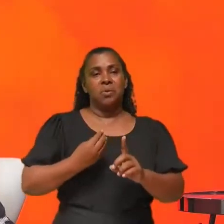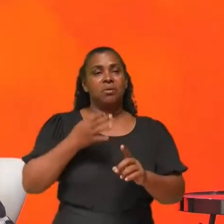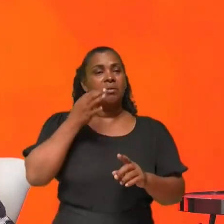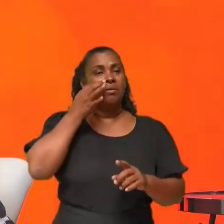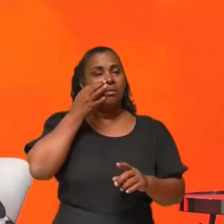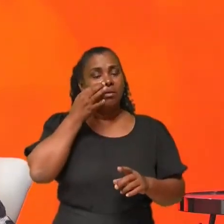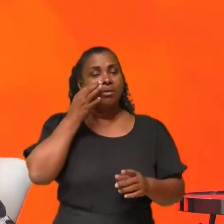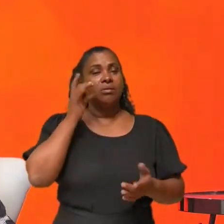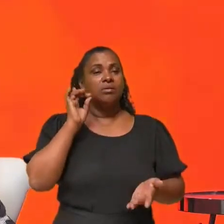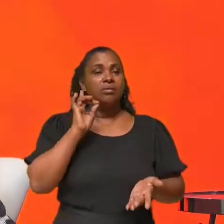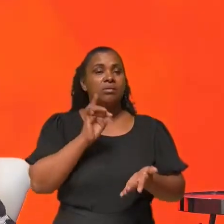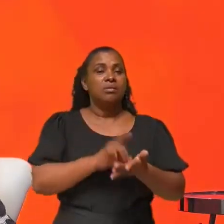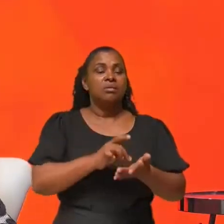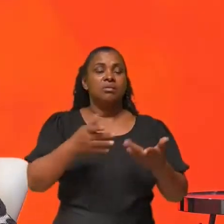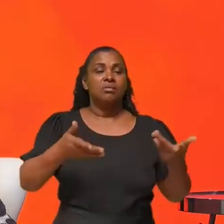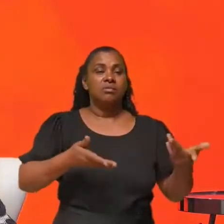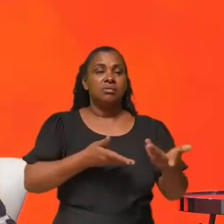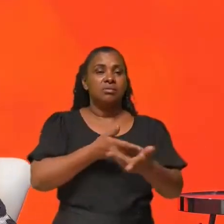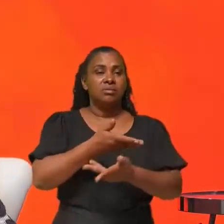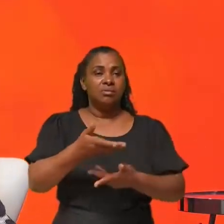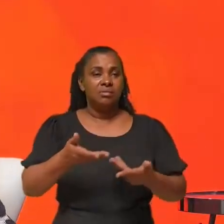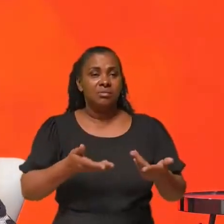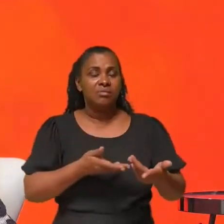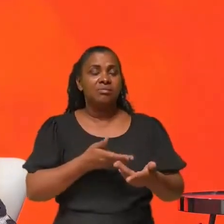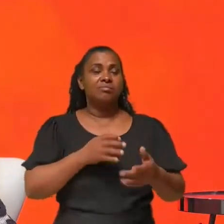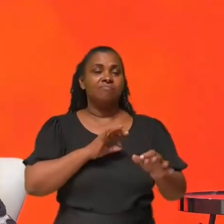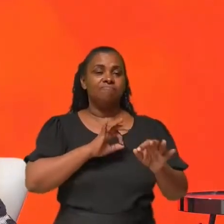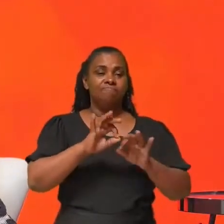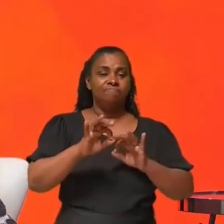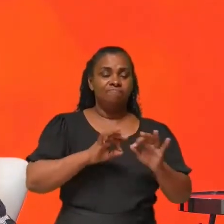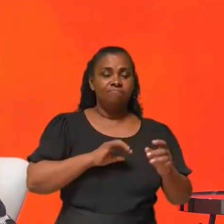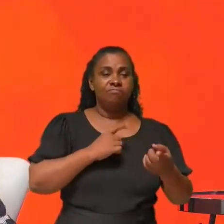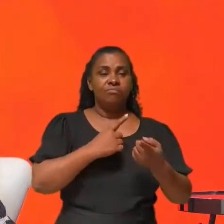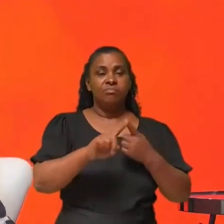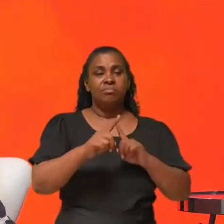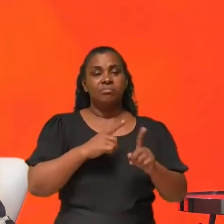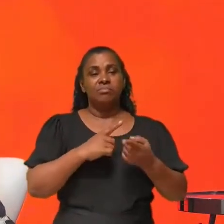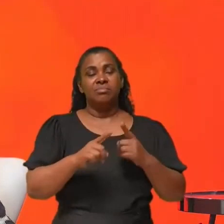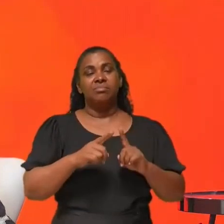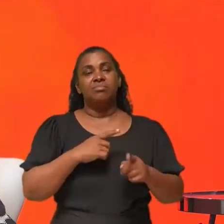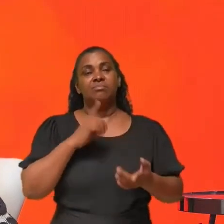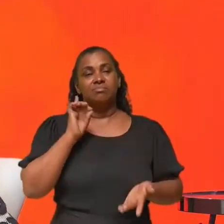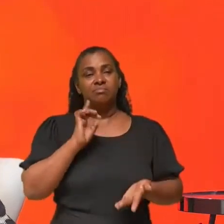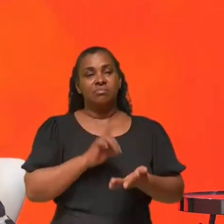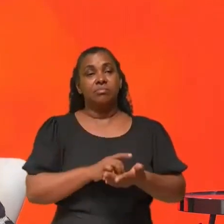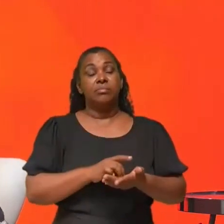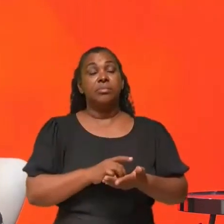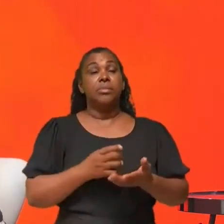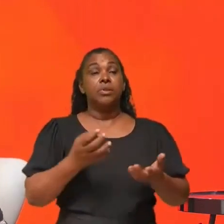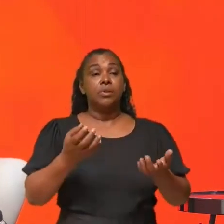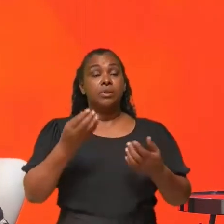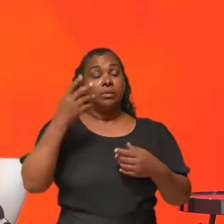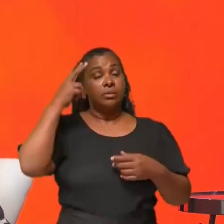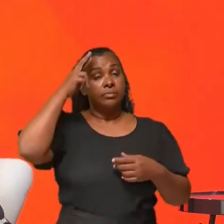se articular, enfim. Eu queria trazer algumas reflexões. Misiara me